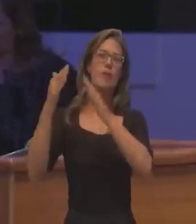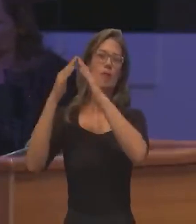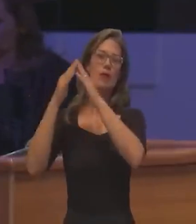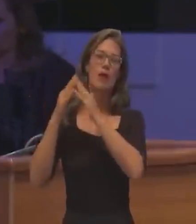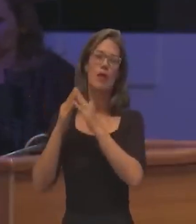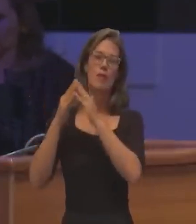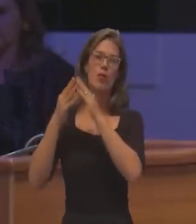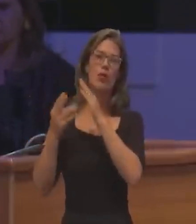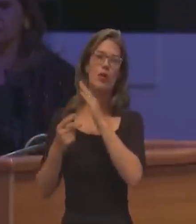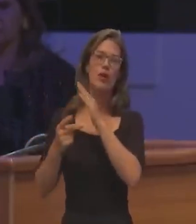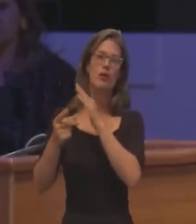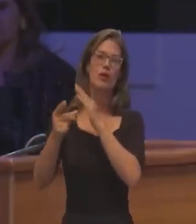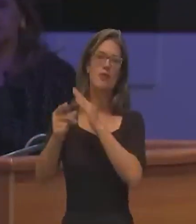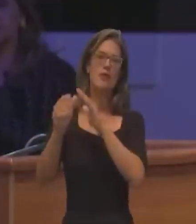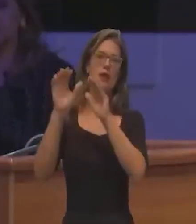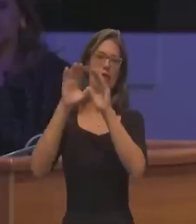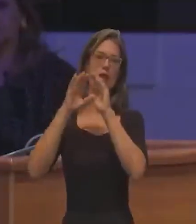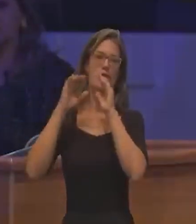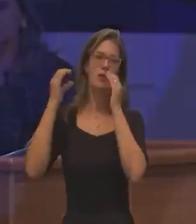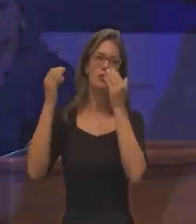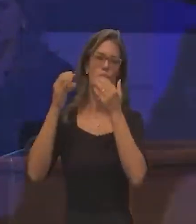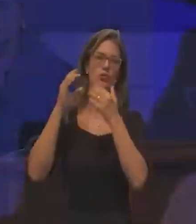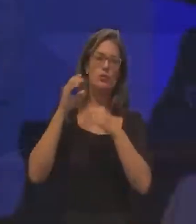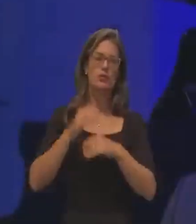morada eterna no céu.